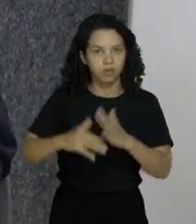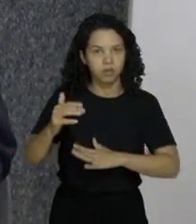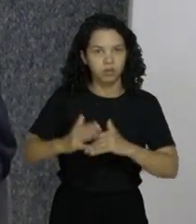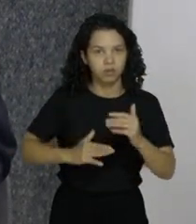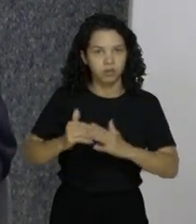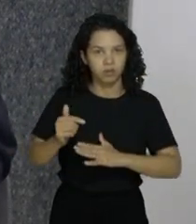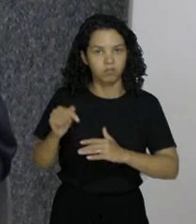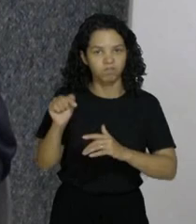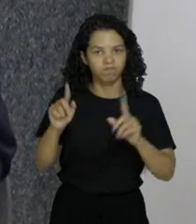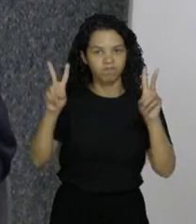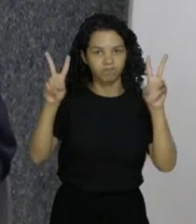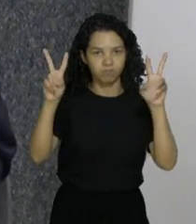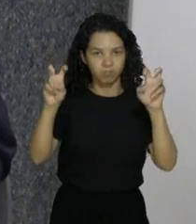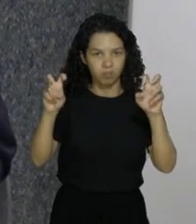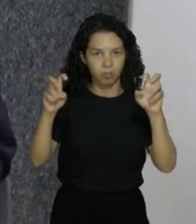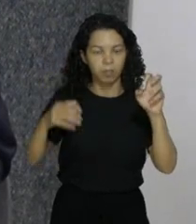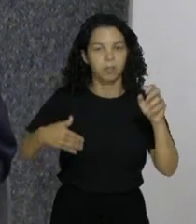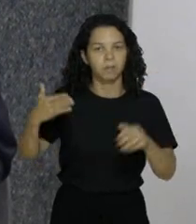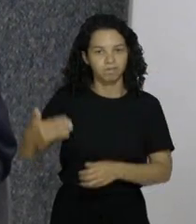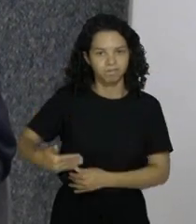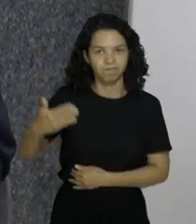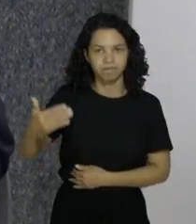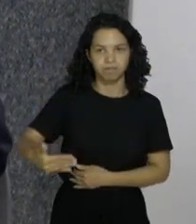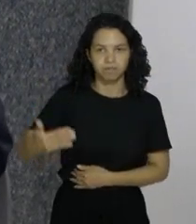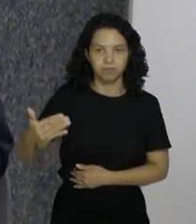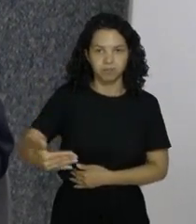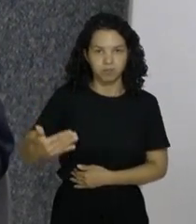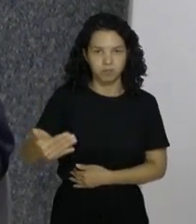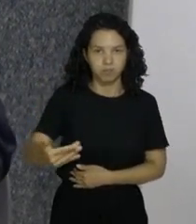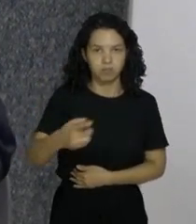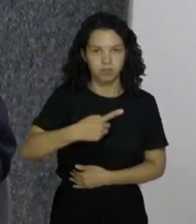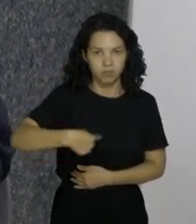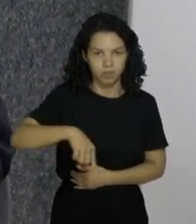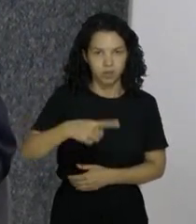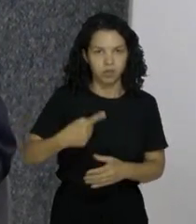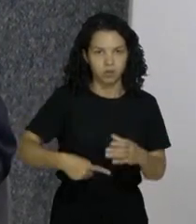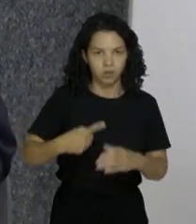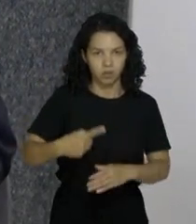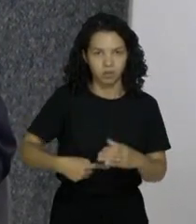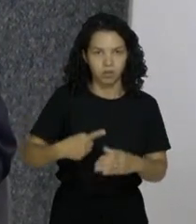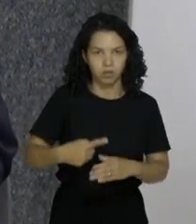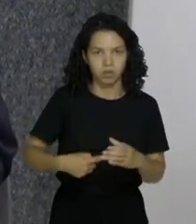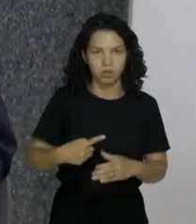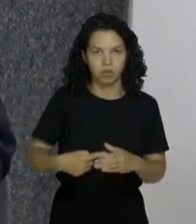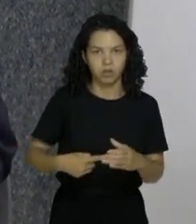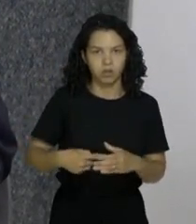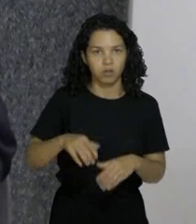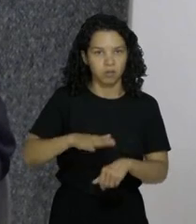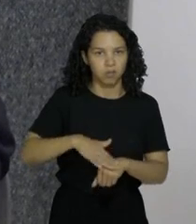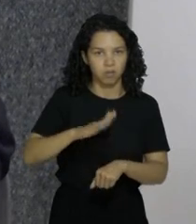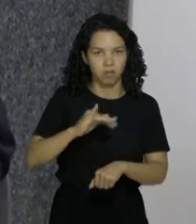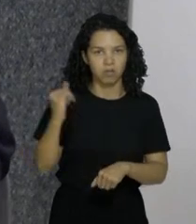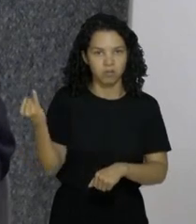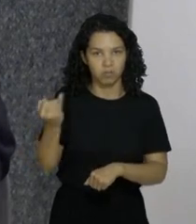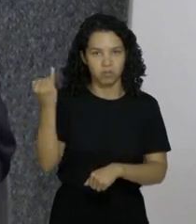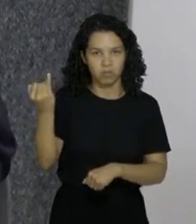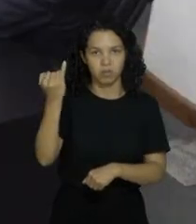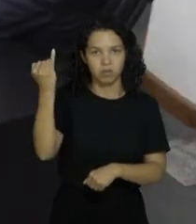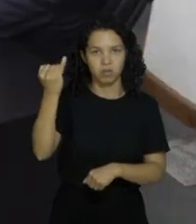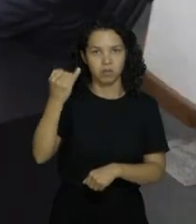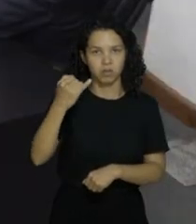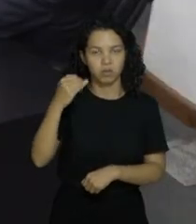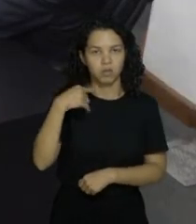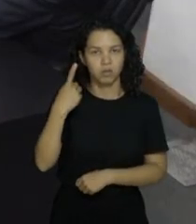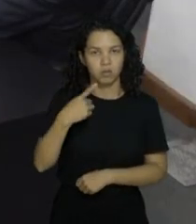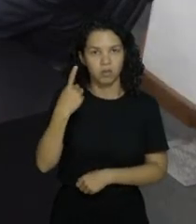que é um tema palpitante que vai ser na nossa Comissão vai ser o tema mais importante eu acho que a deputada Luciana